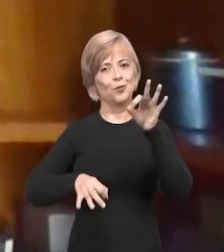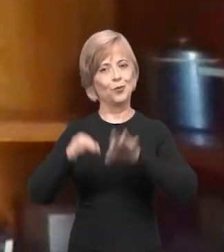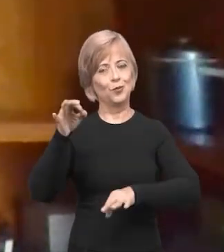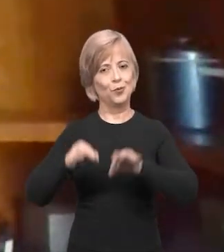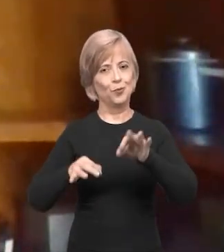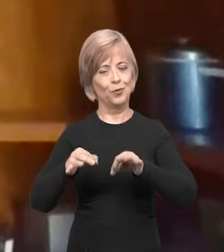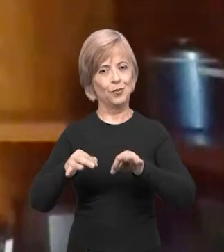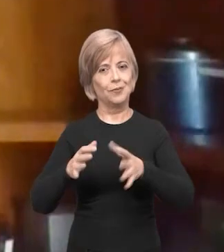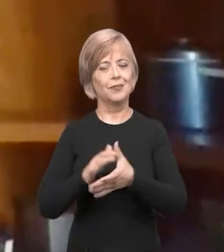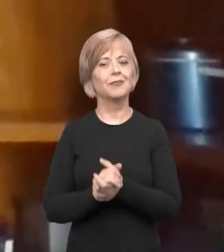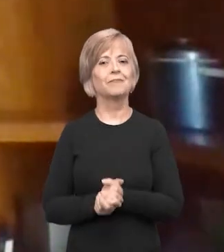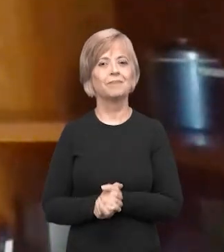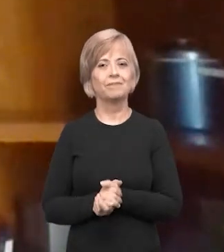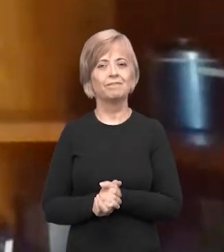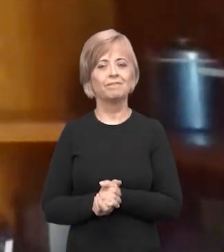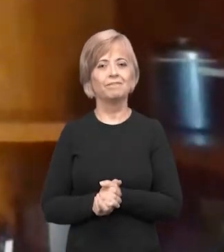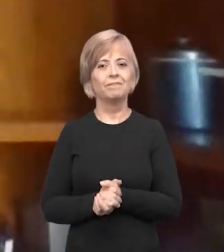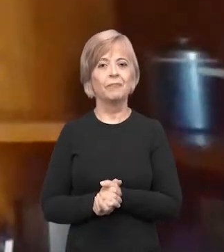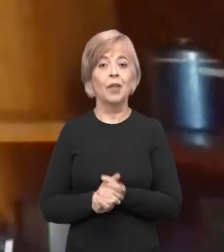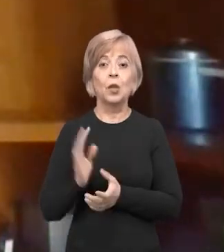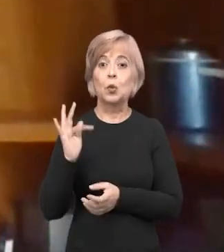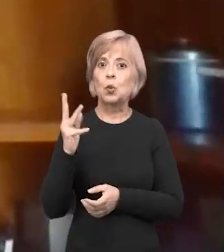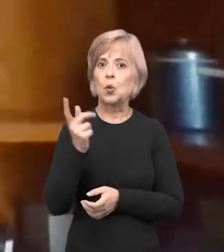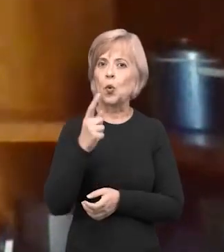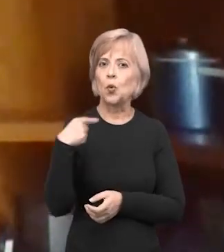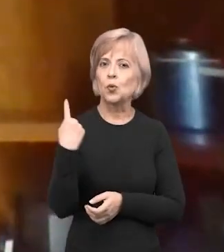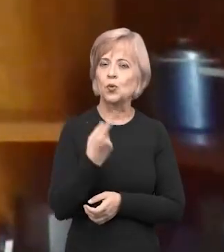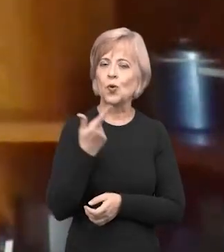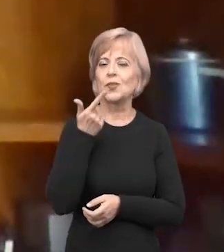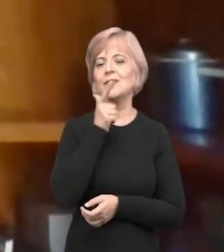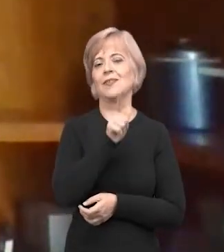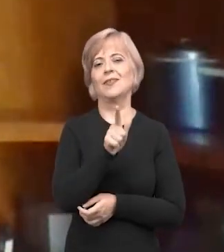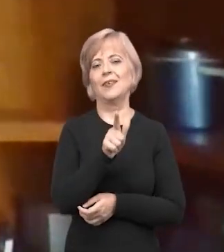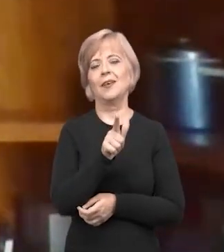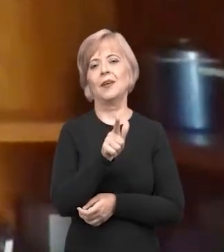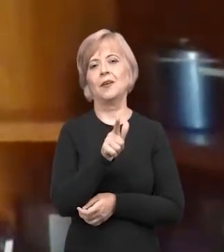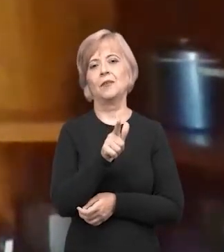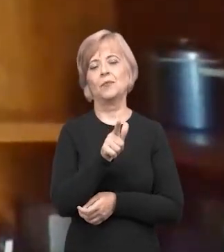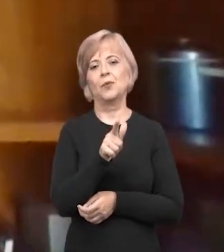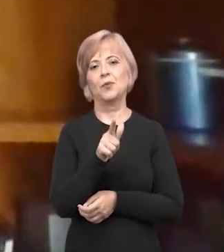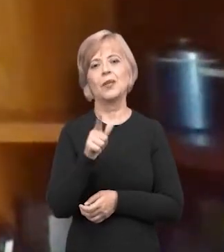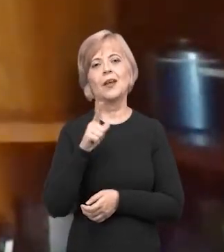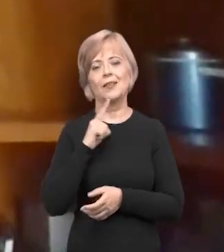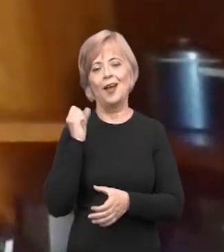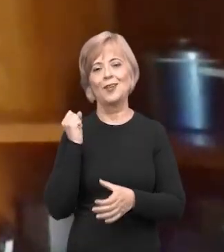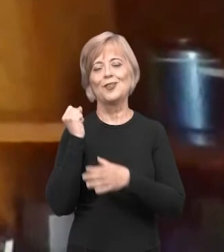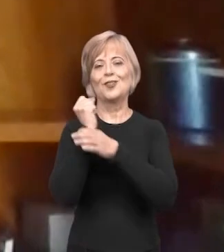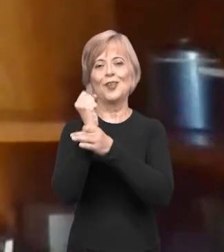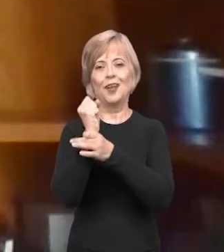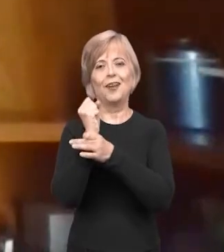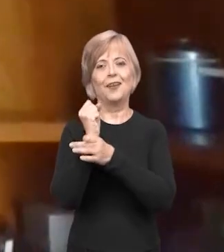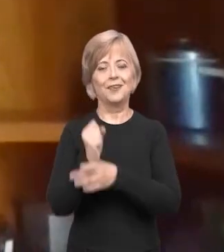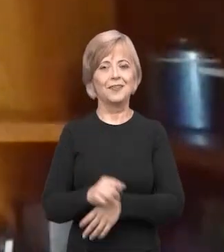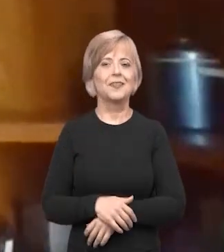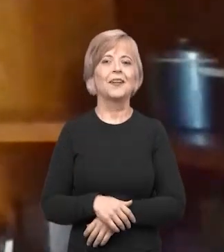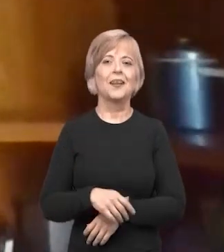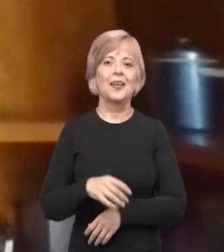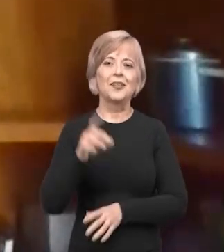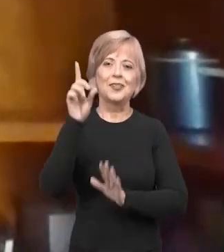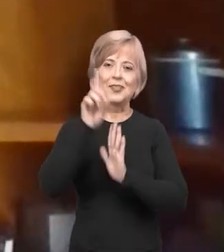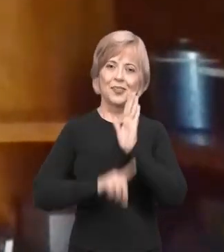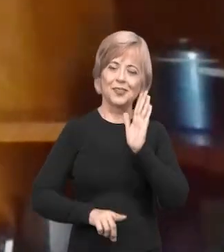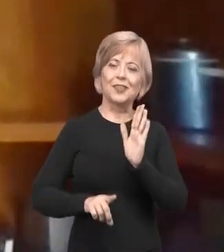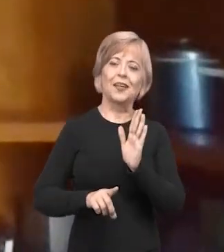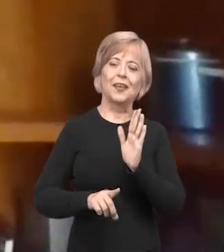solidária. E acho que todos saem ganhando, além de estarmos garantindo direitos assegurados,